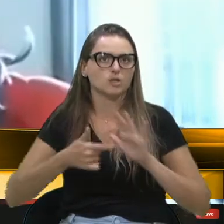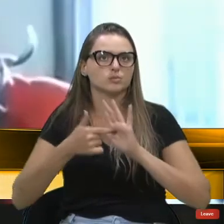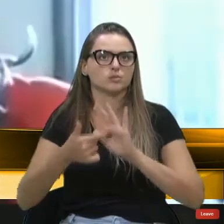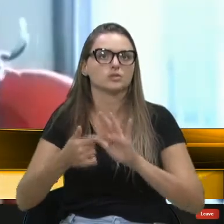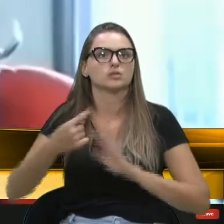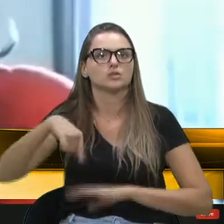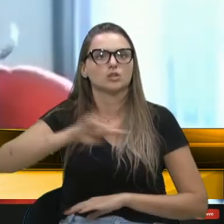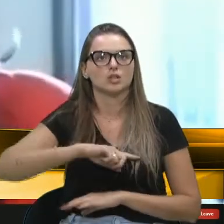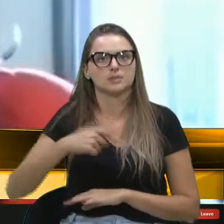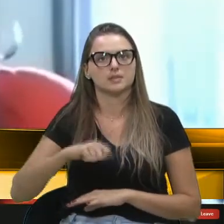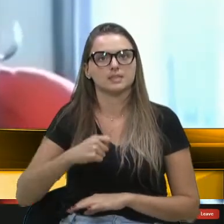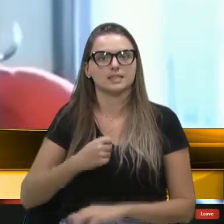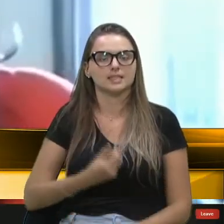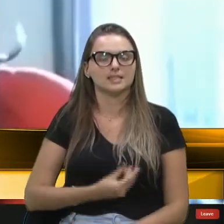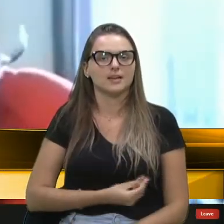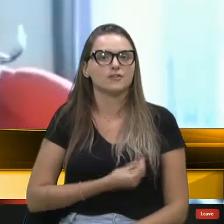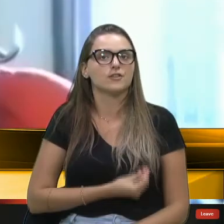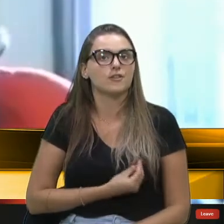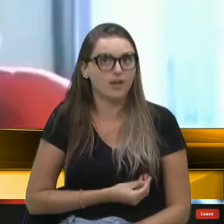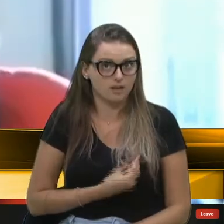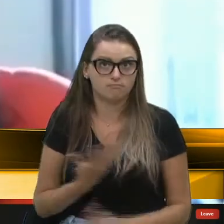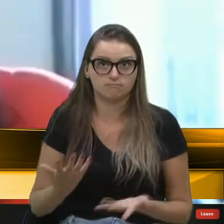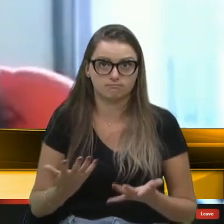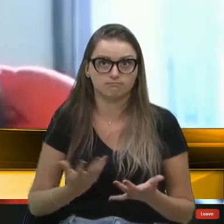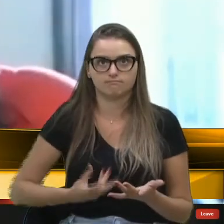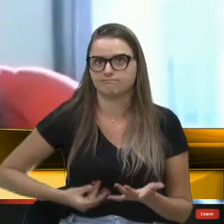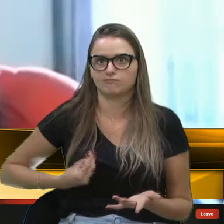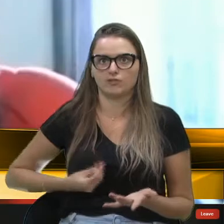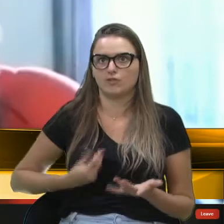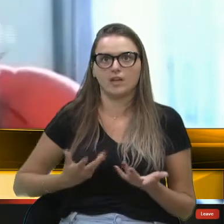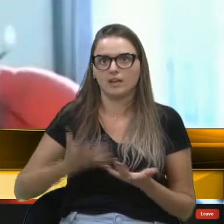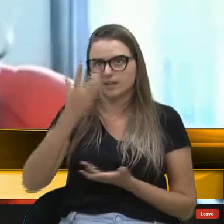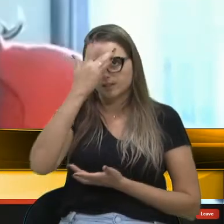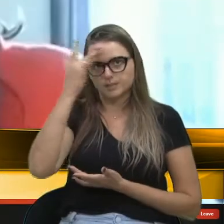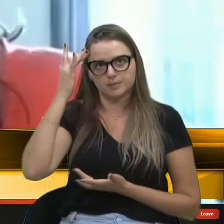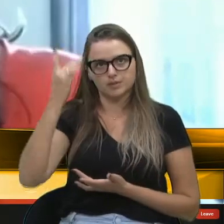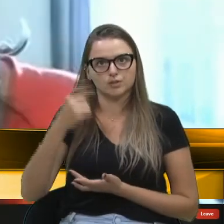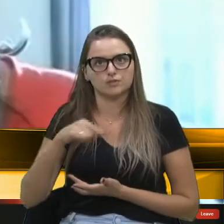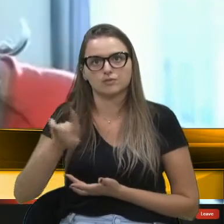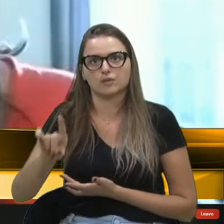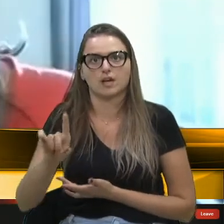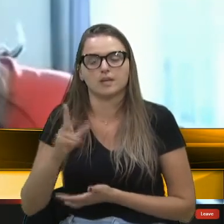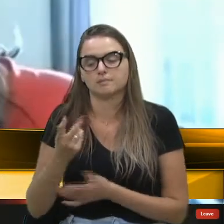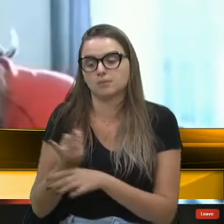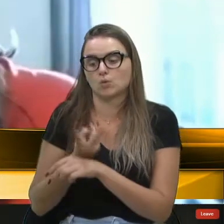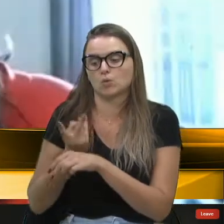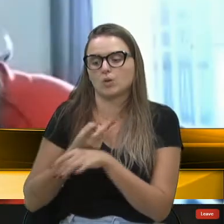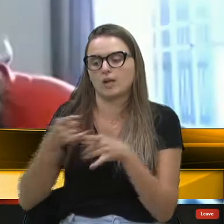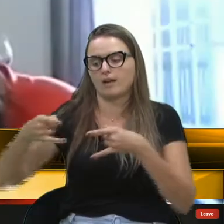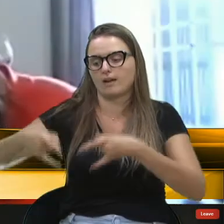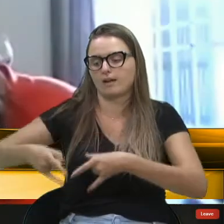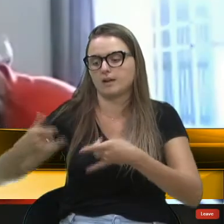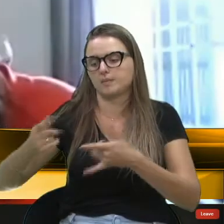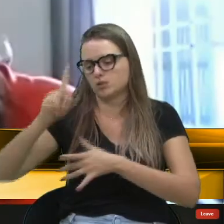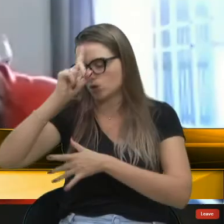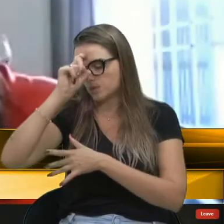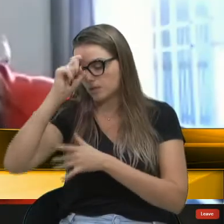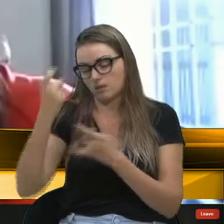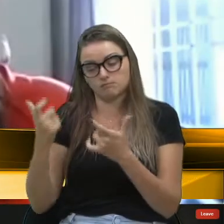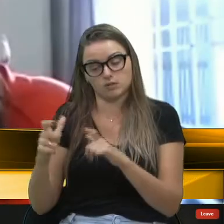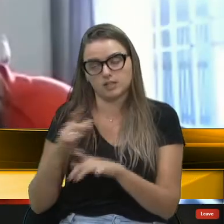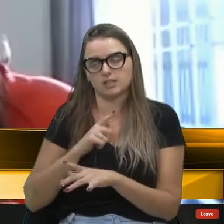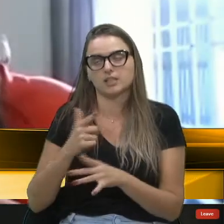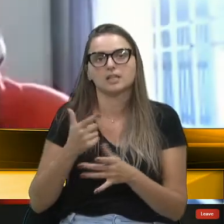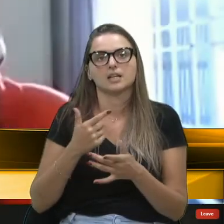precisa sobreviver, né? E as pessoas vão buscar leitos hospitalar aonde tiver. Então, o que a gente chama atenção é que os